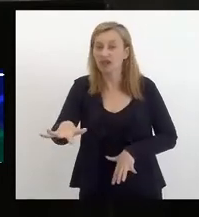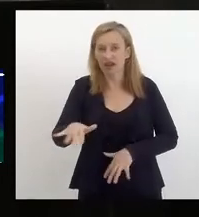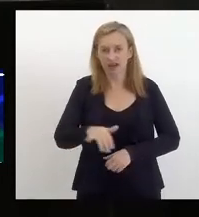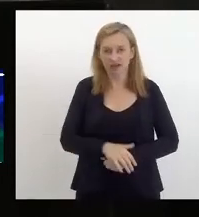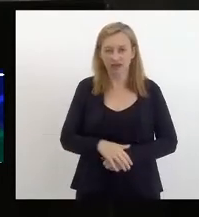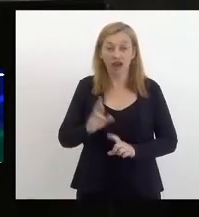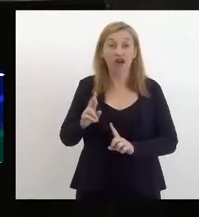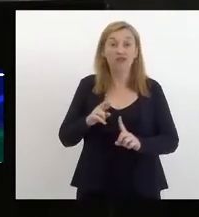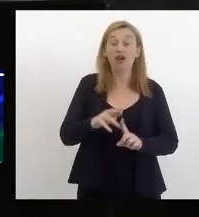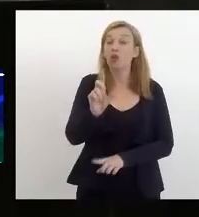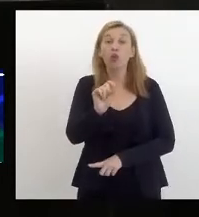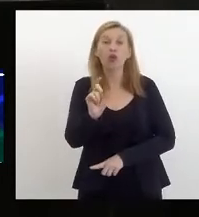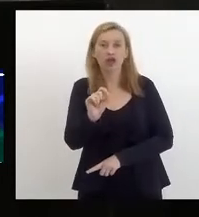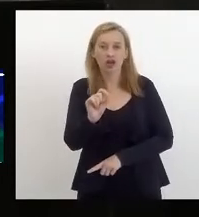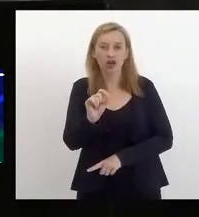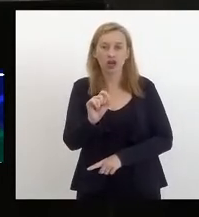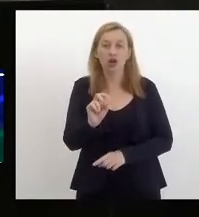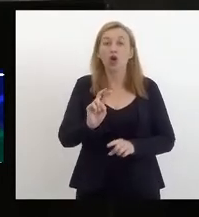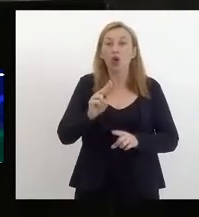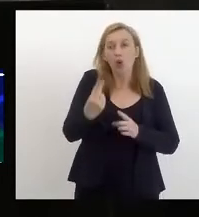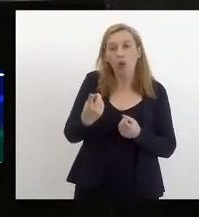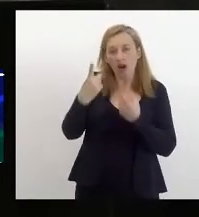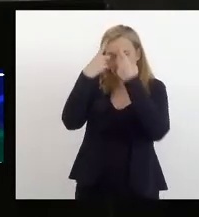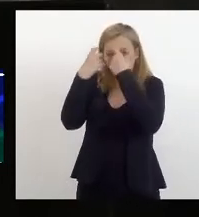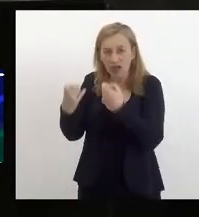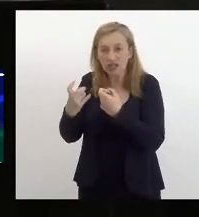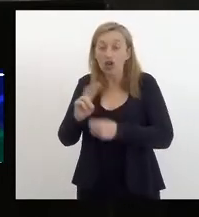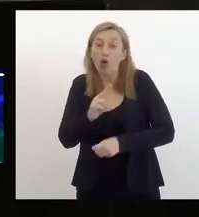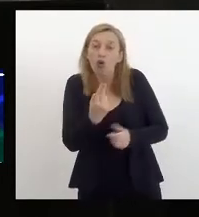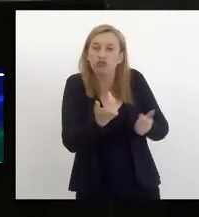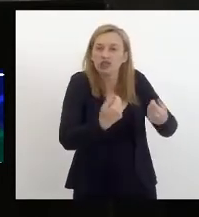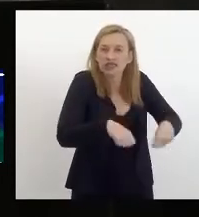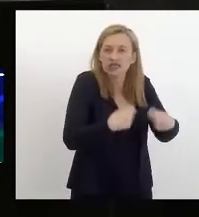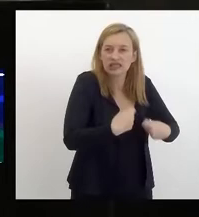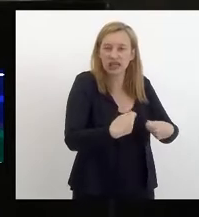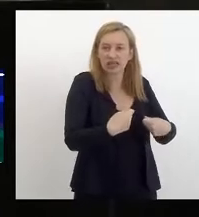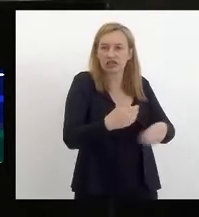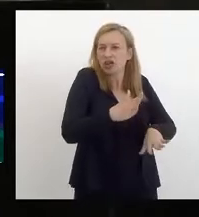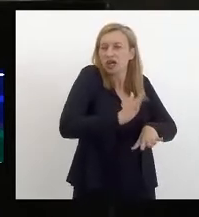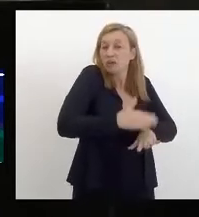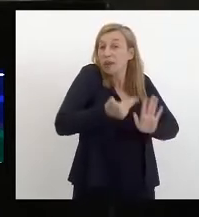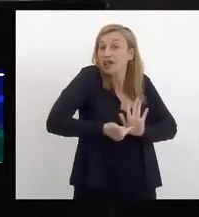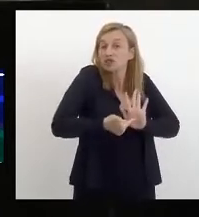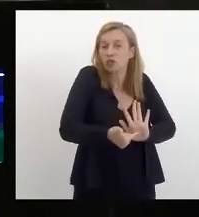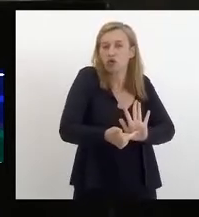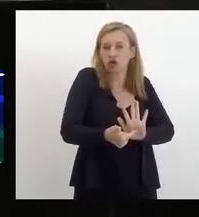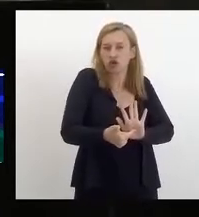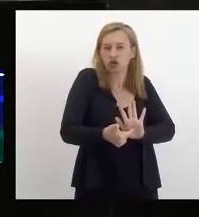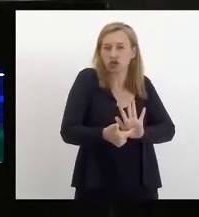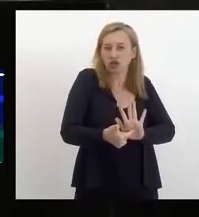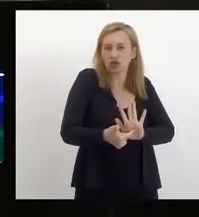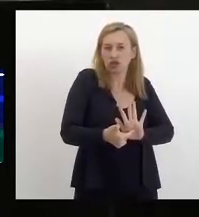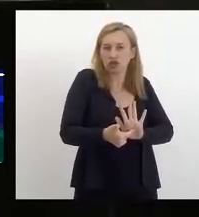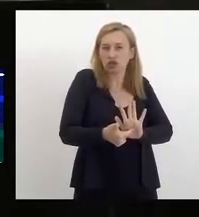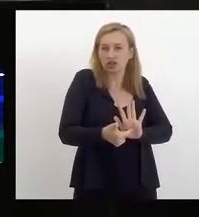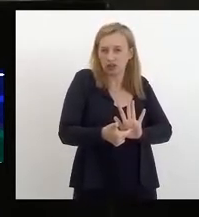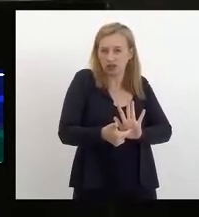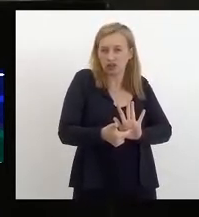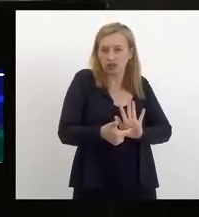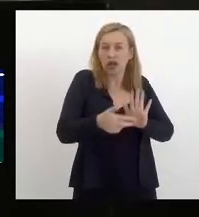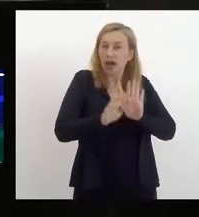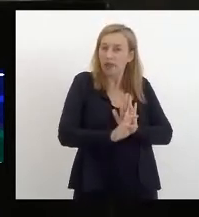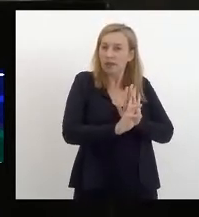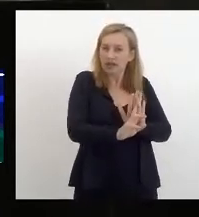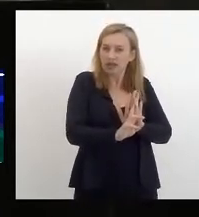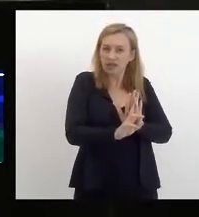referem-se a violência ou a carência é o que mais aparece como elemento conceitual nas